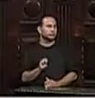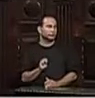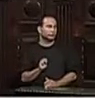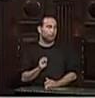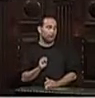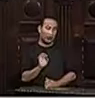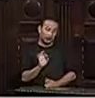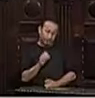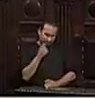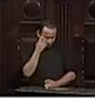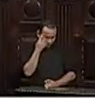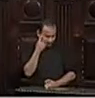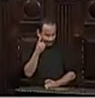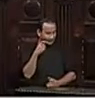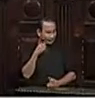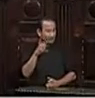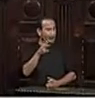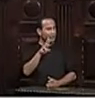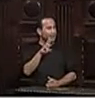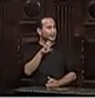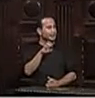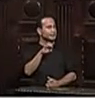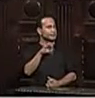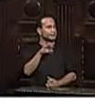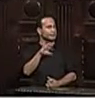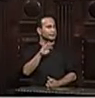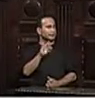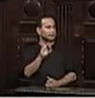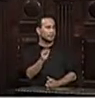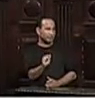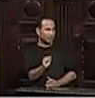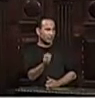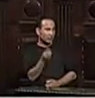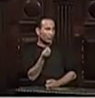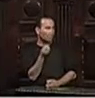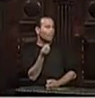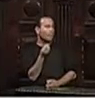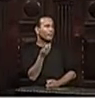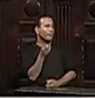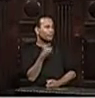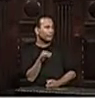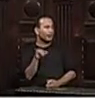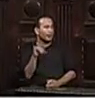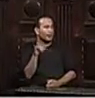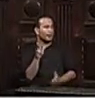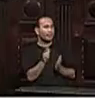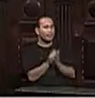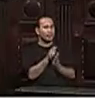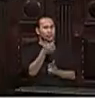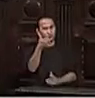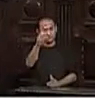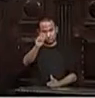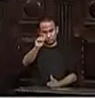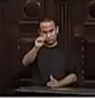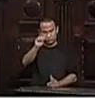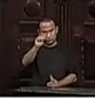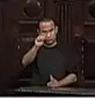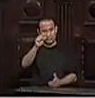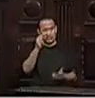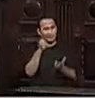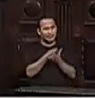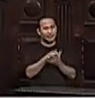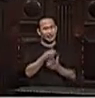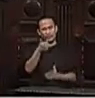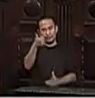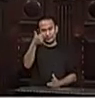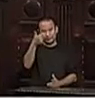as expectativas de receita, como vão honrar a folha de 18 e pagar o